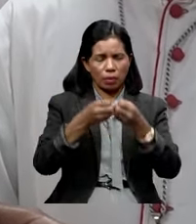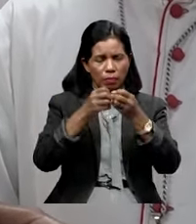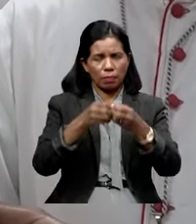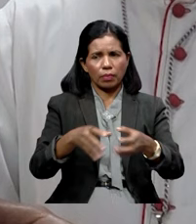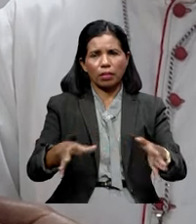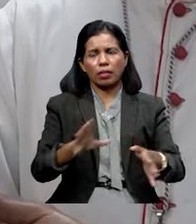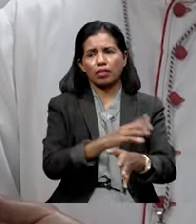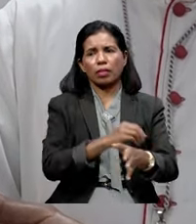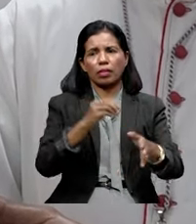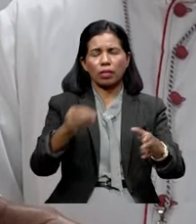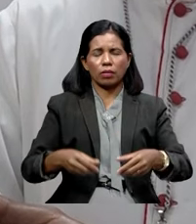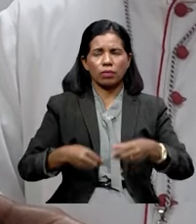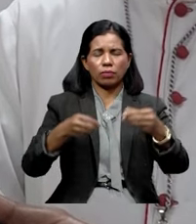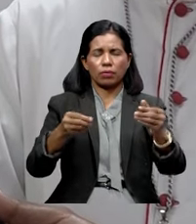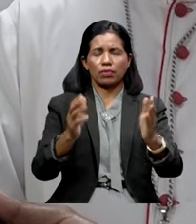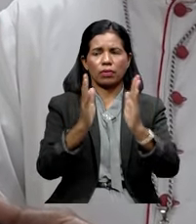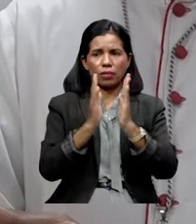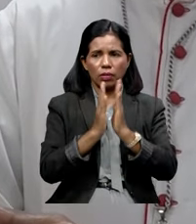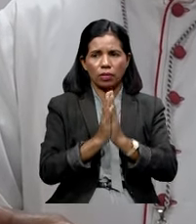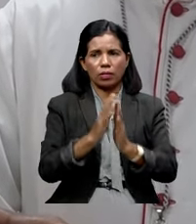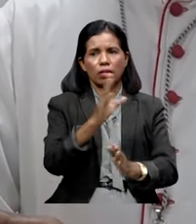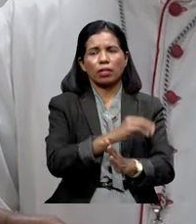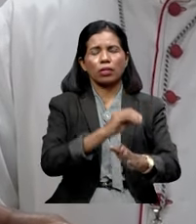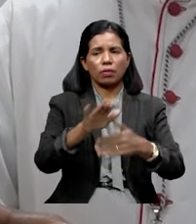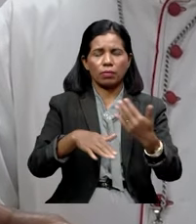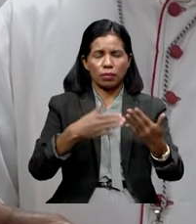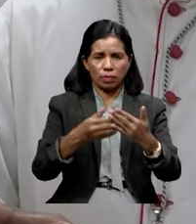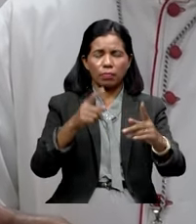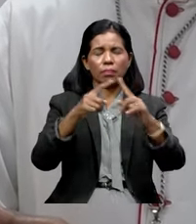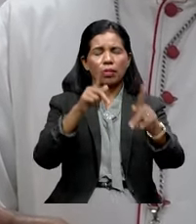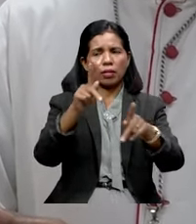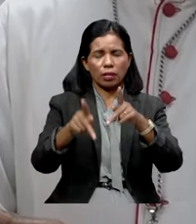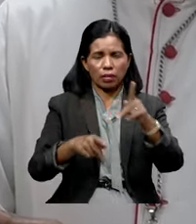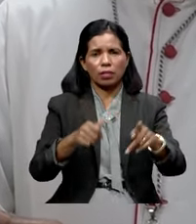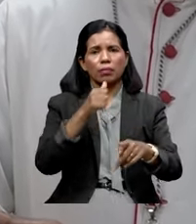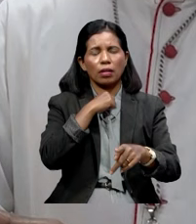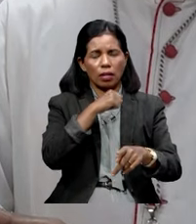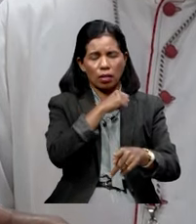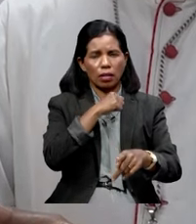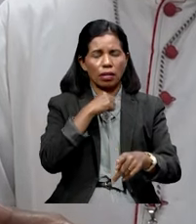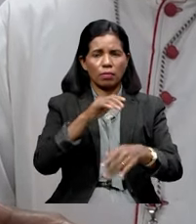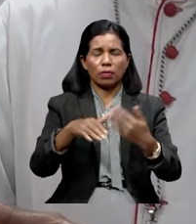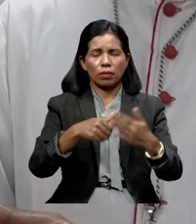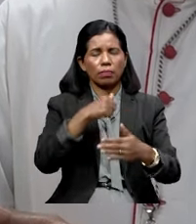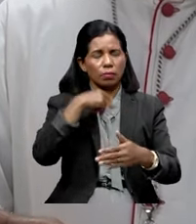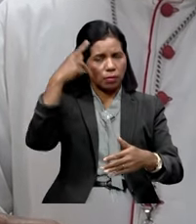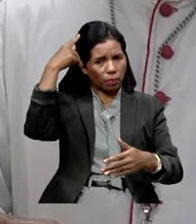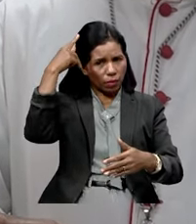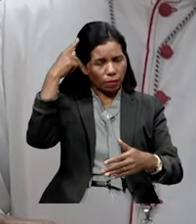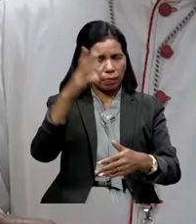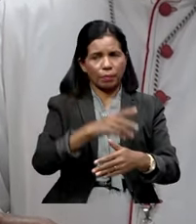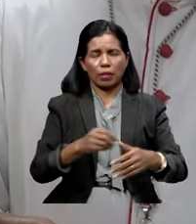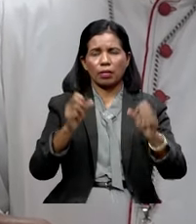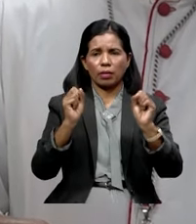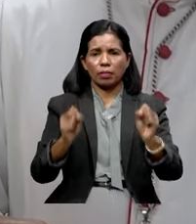foi o fruto de tanta oração de todos, né? Do povo, dos padres, bispos e até do Papa, para